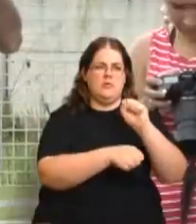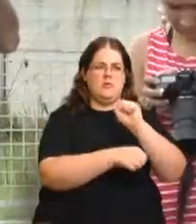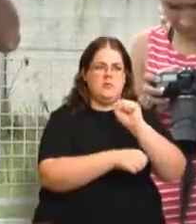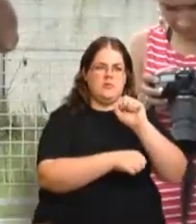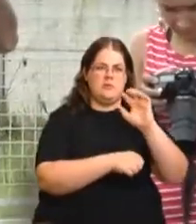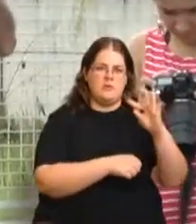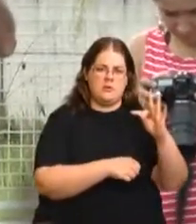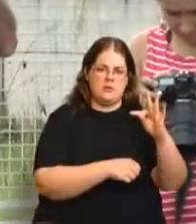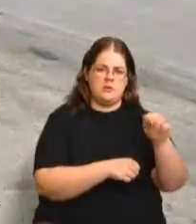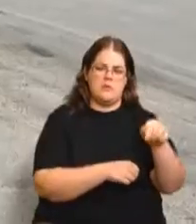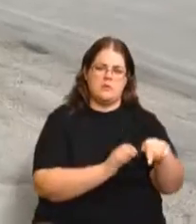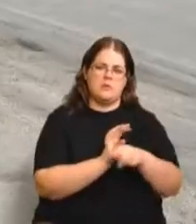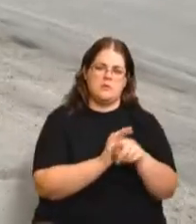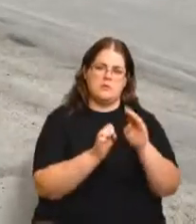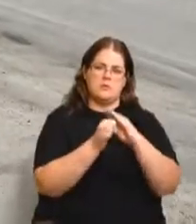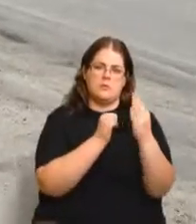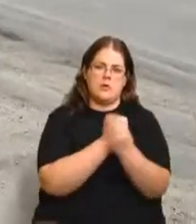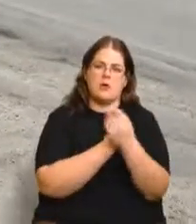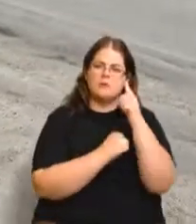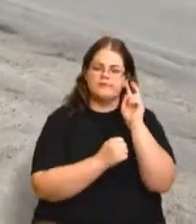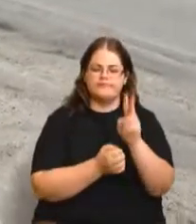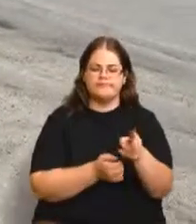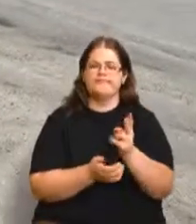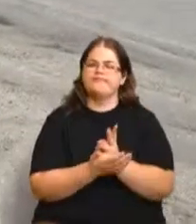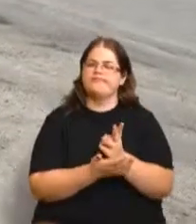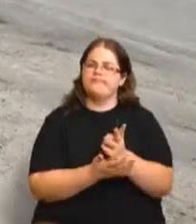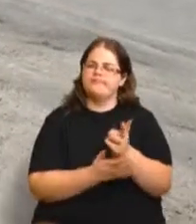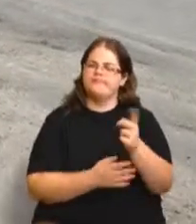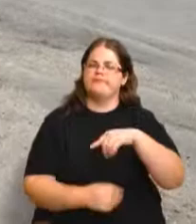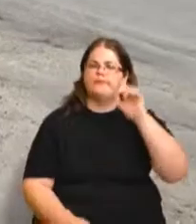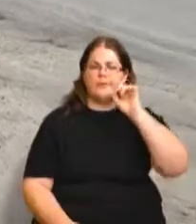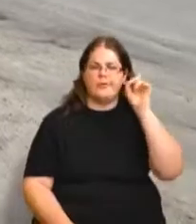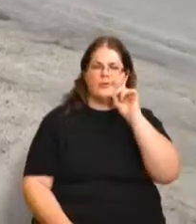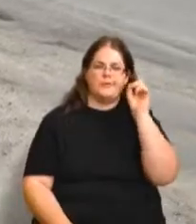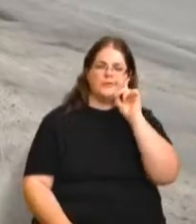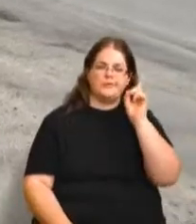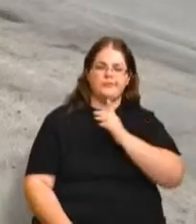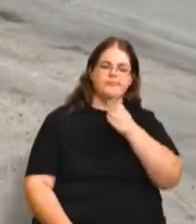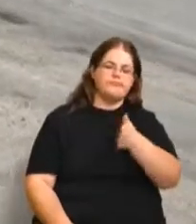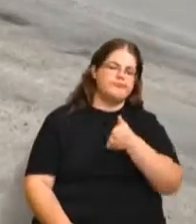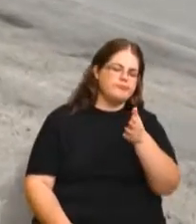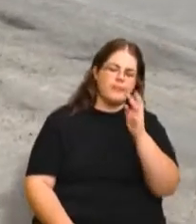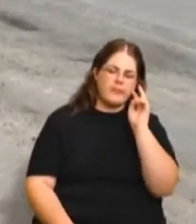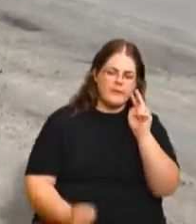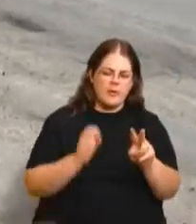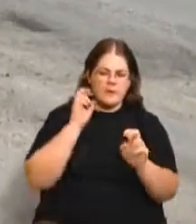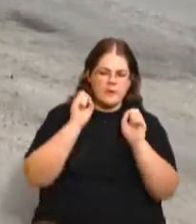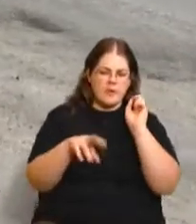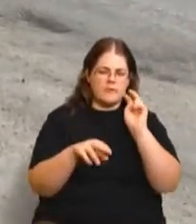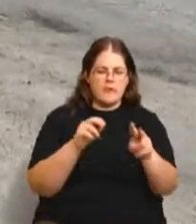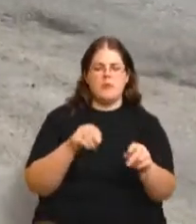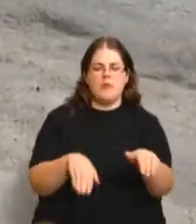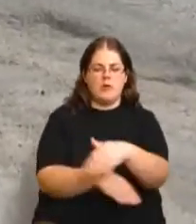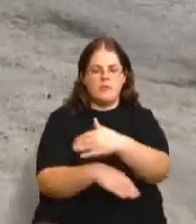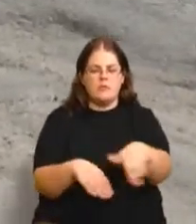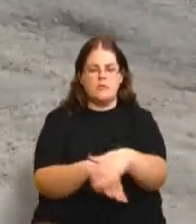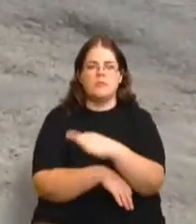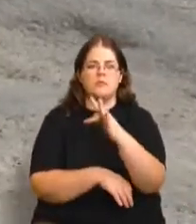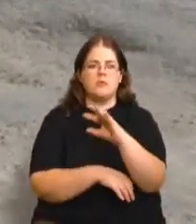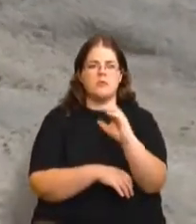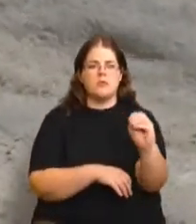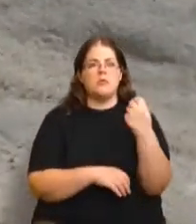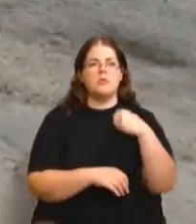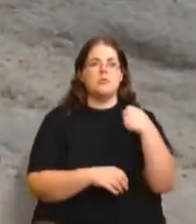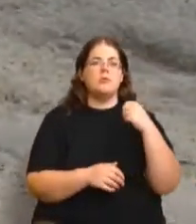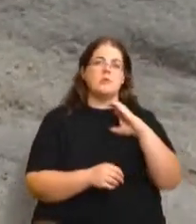os dias tenho que percorrer a Avenida Fernando Osório. E desde o início via os problemas, iniciei a denunciar aqui e tentando convencer os parlamentares que não tinha jeito, nós